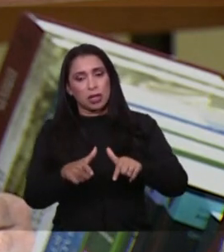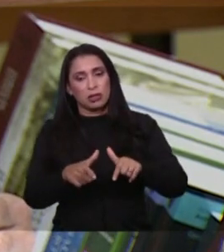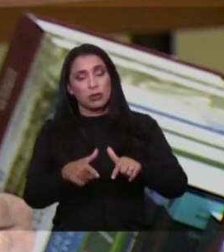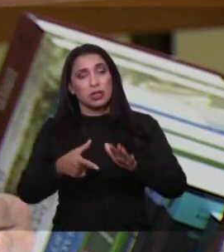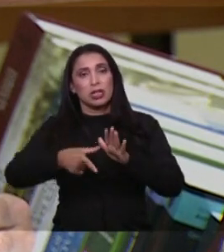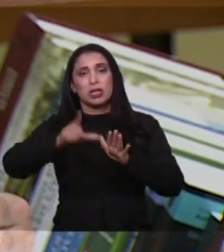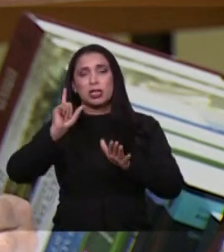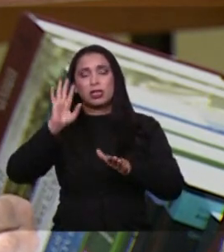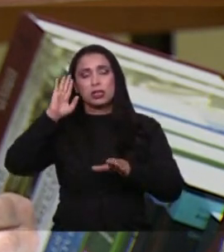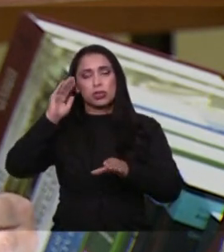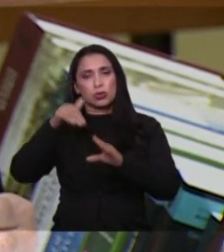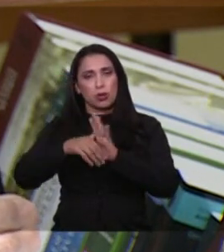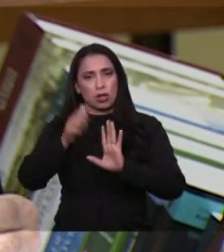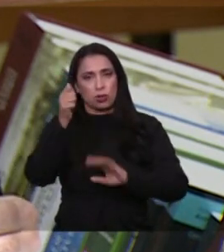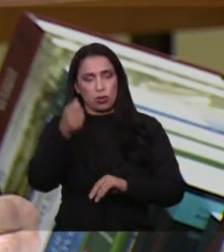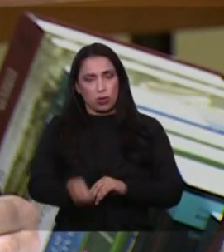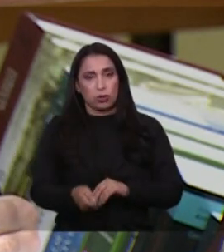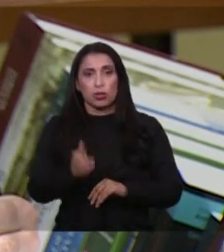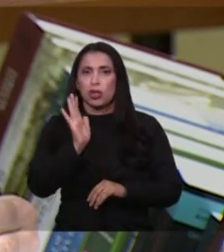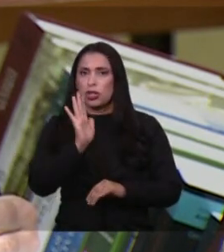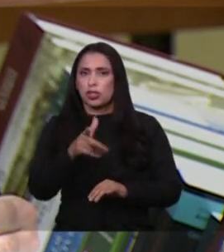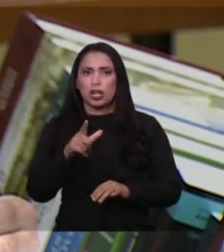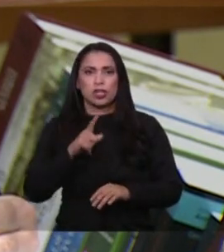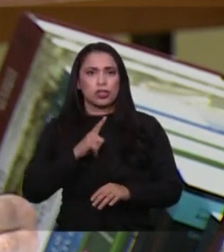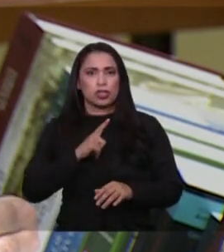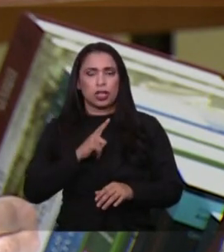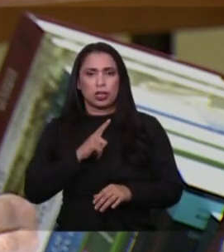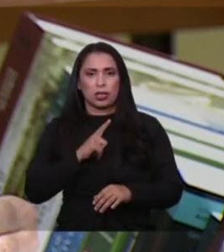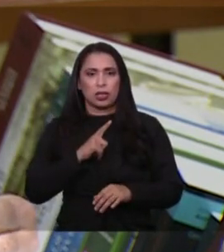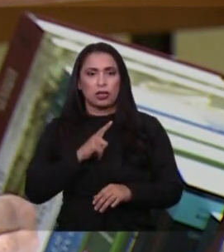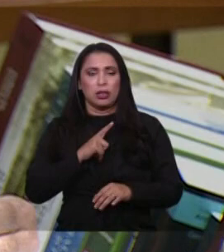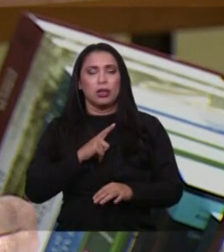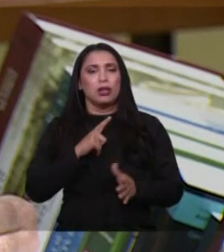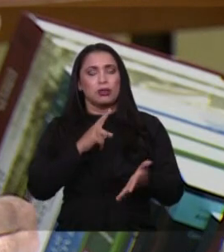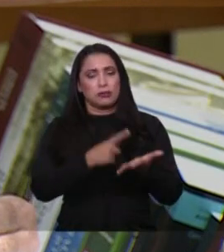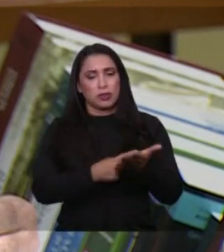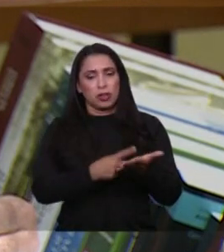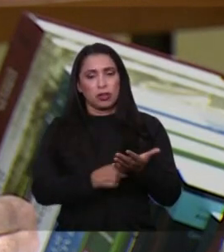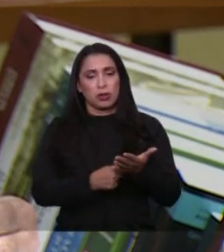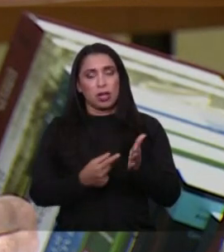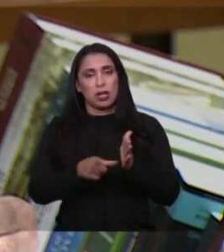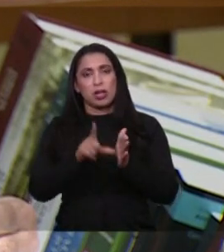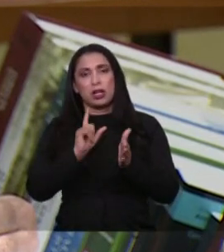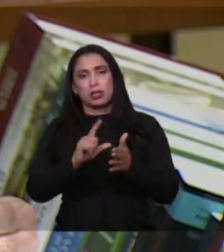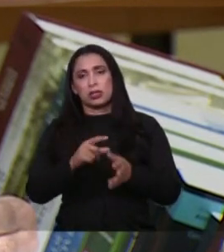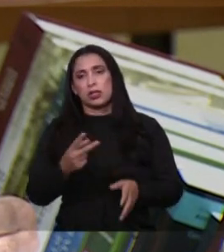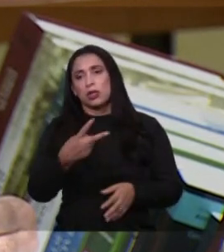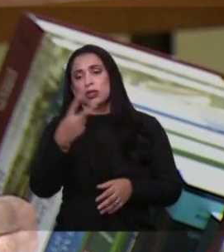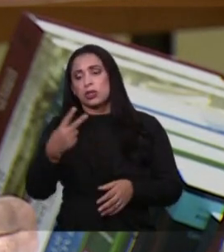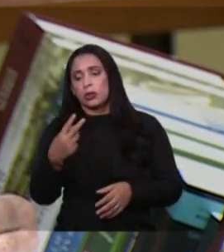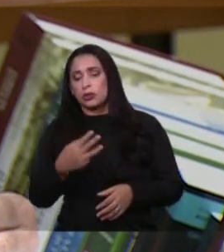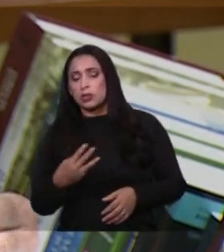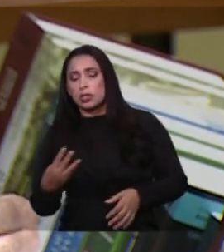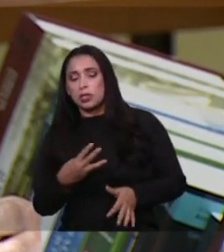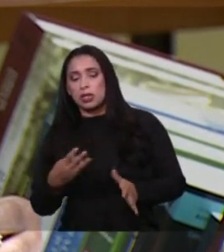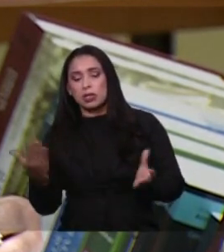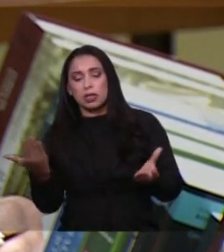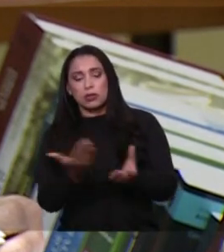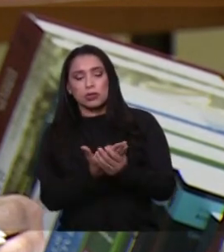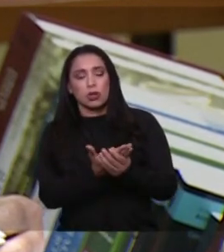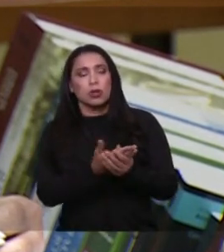acordo. Mas isso embarga declaração. Embarga terceiros, segundos e terceiros embargos de